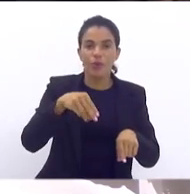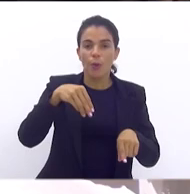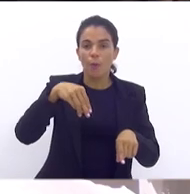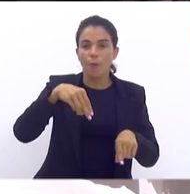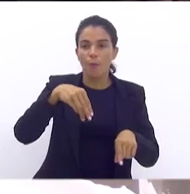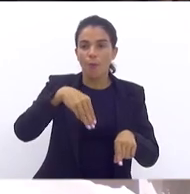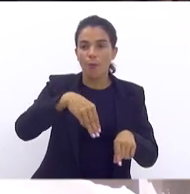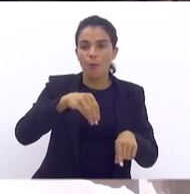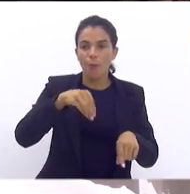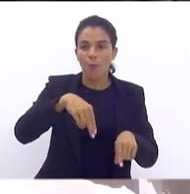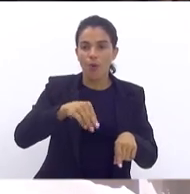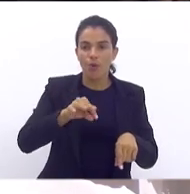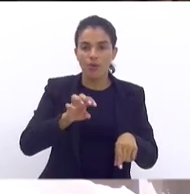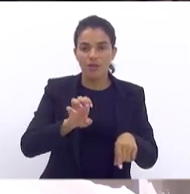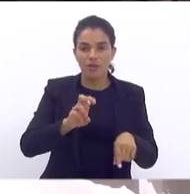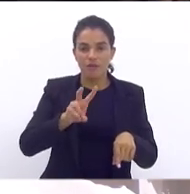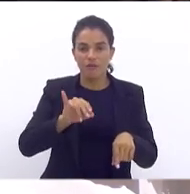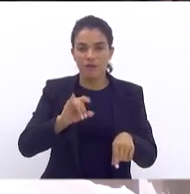e